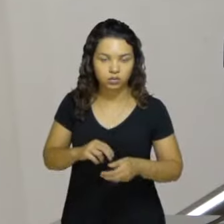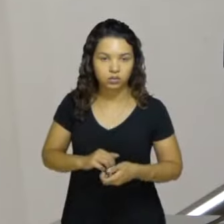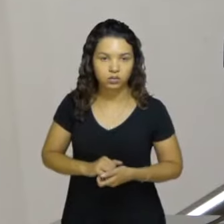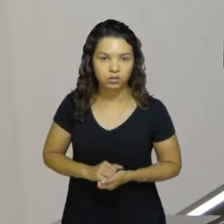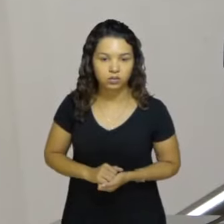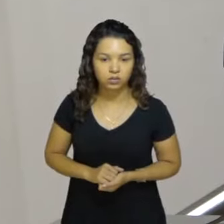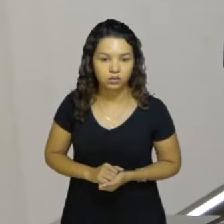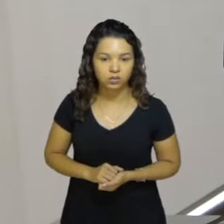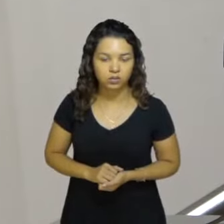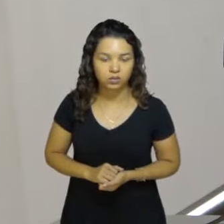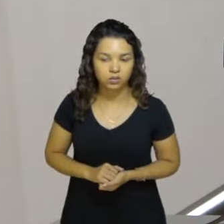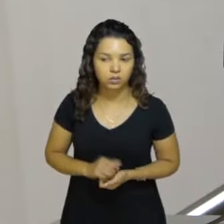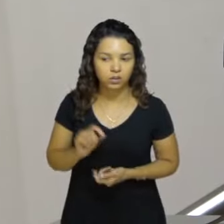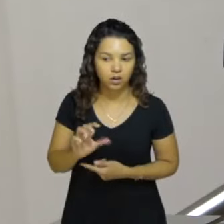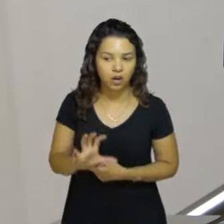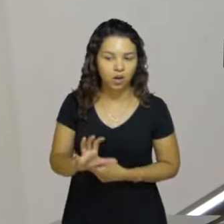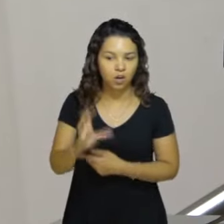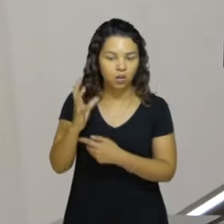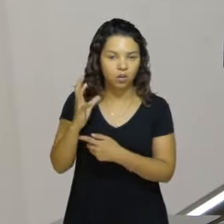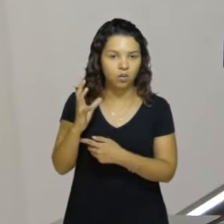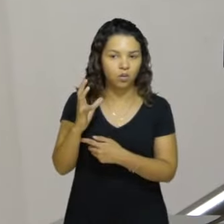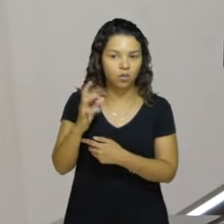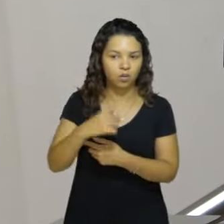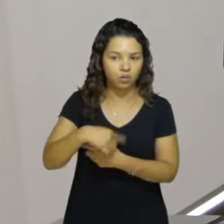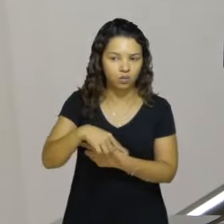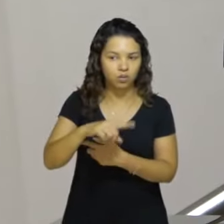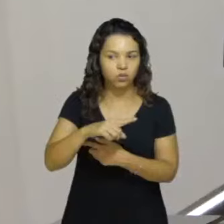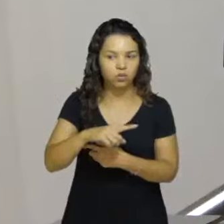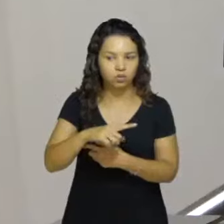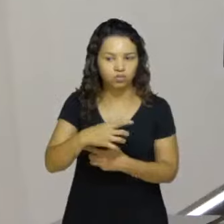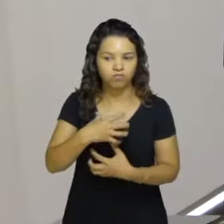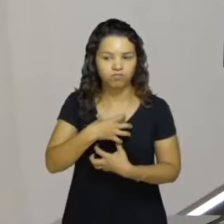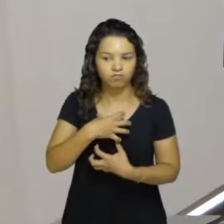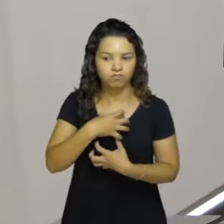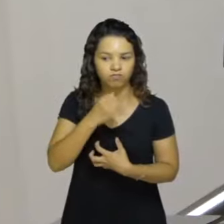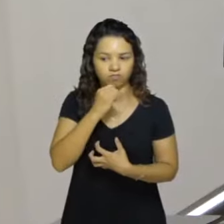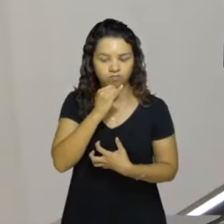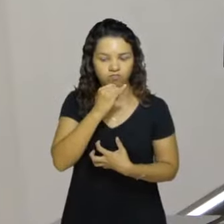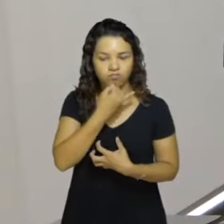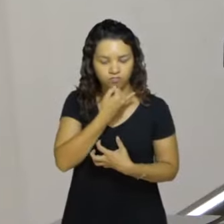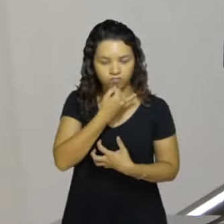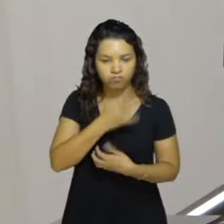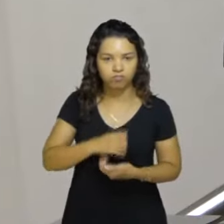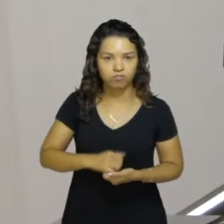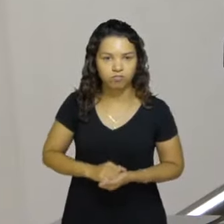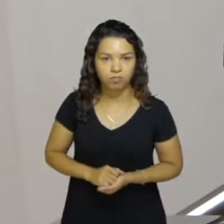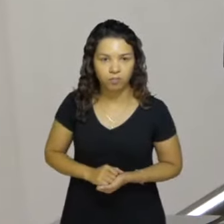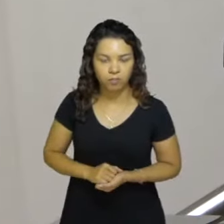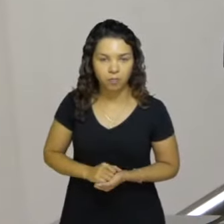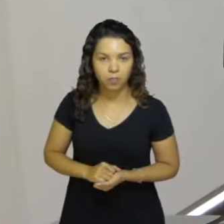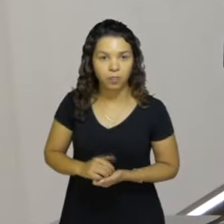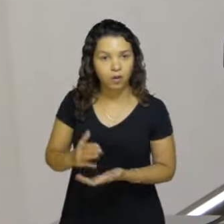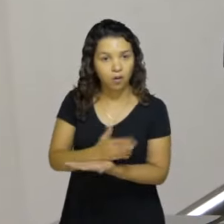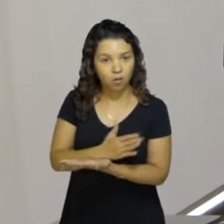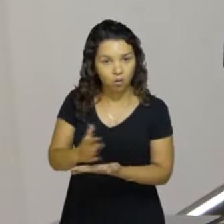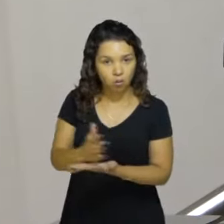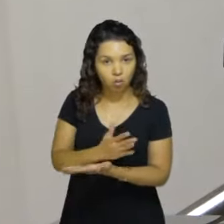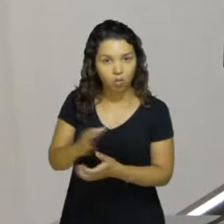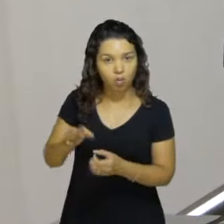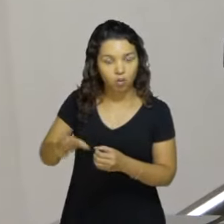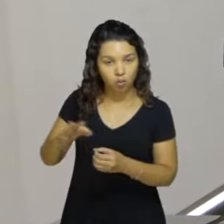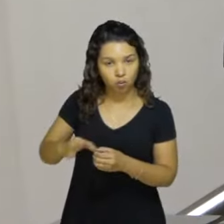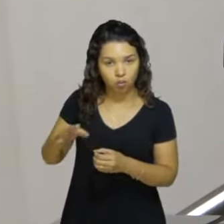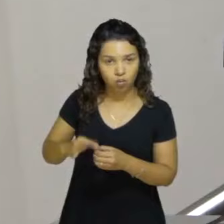com uma situação que nos deixa até tristes. Algumas entidades do município de